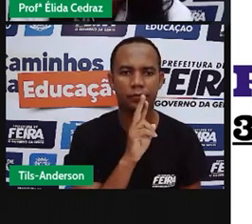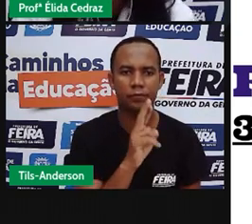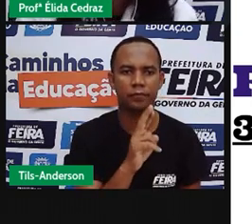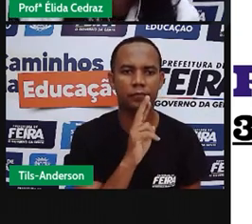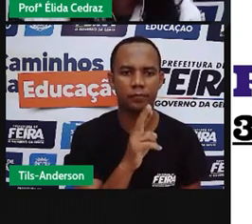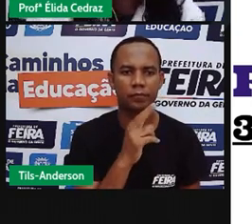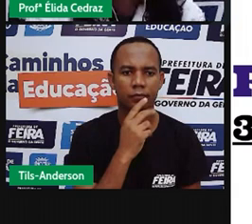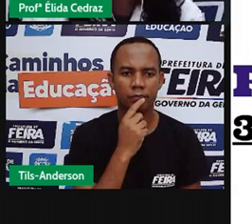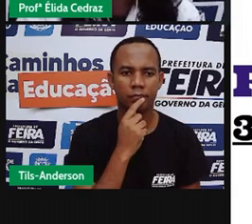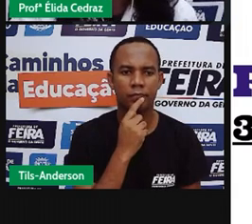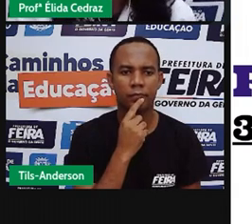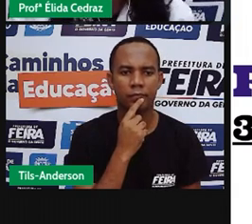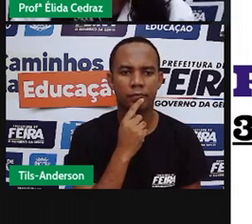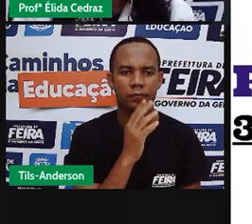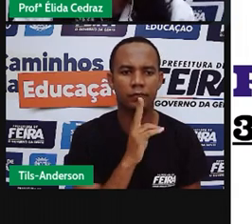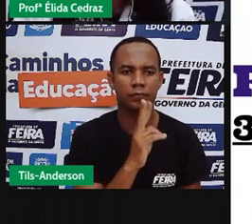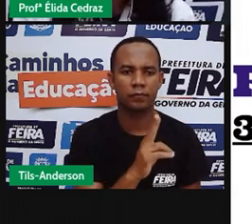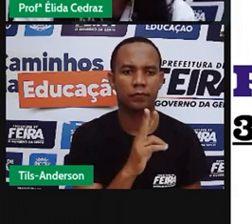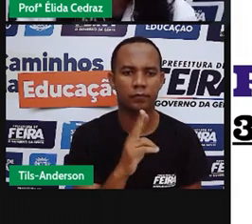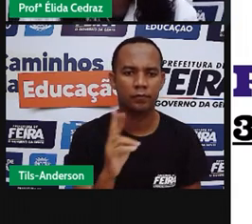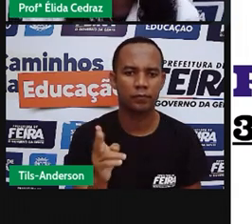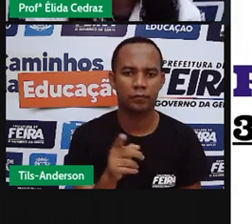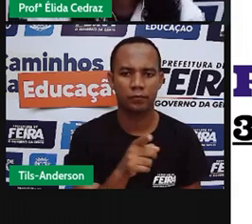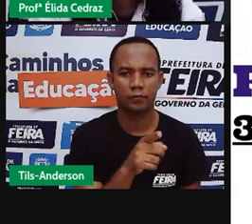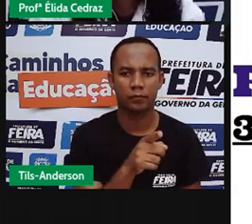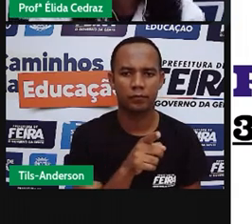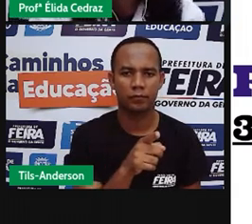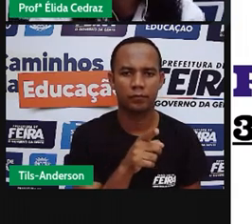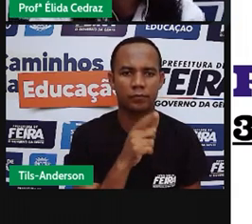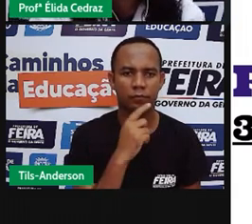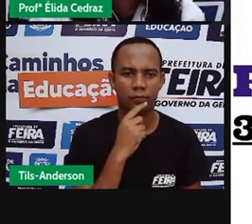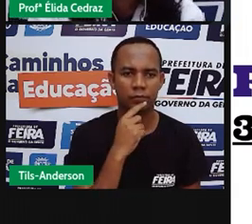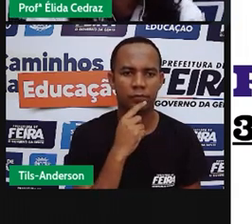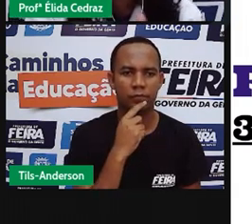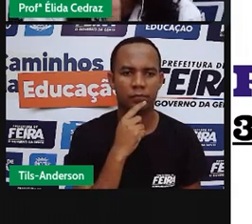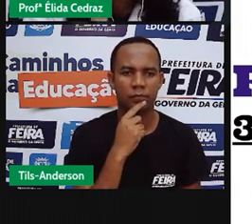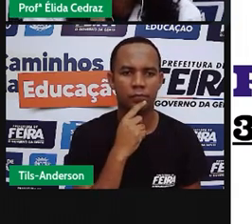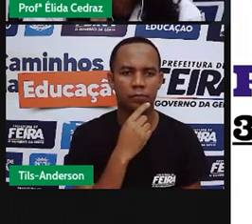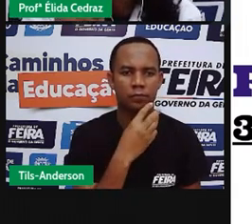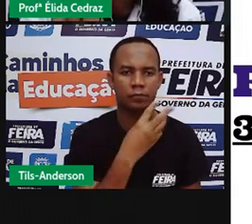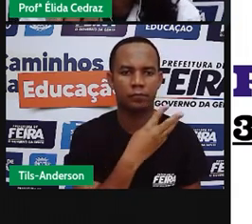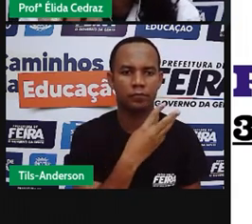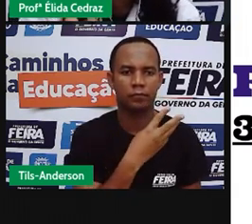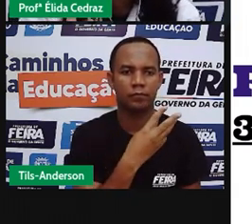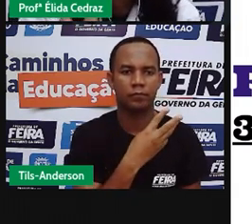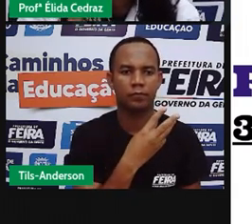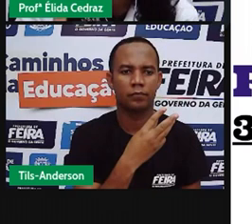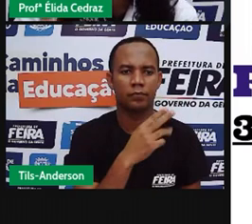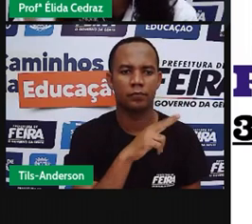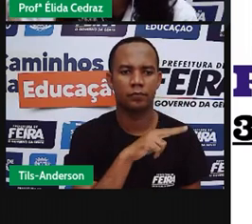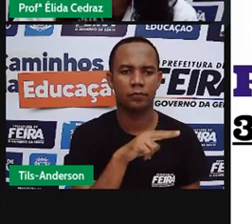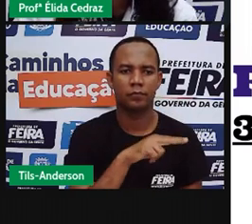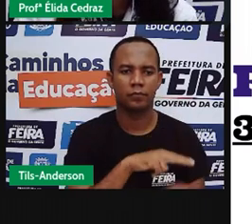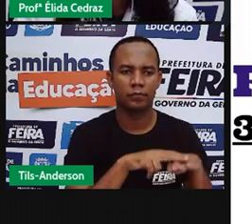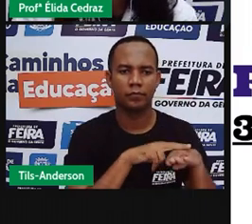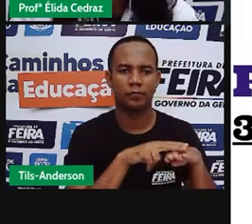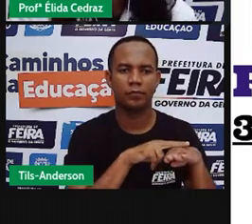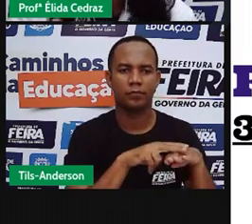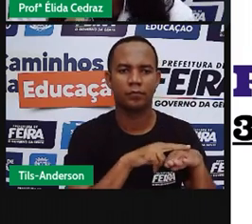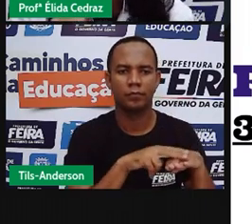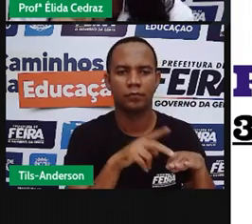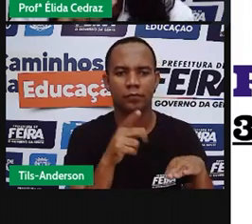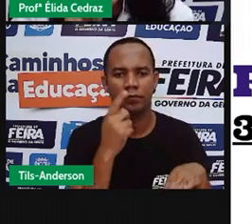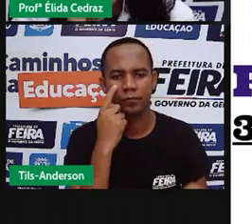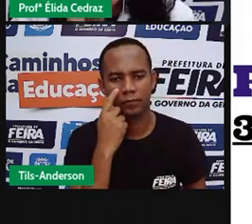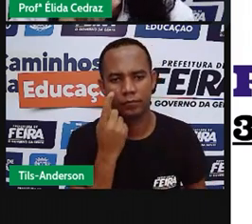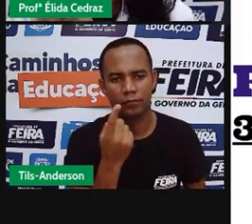ficou assim, do jeito que nós preenchemos. 3 verdes, 1 branco, 3 vermelhos e 1